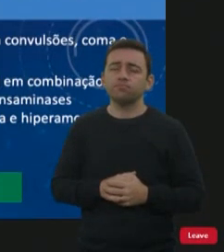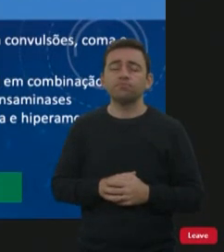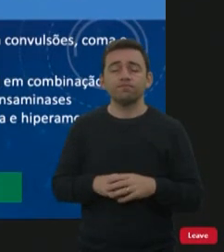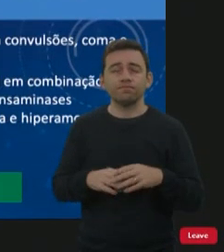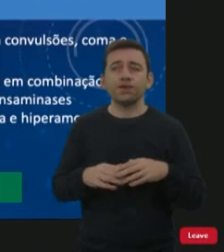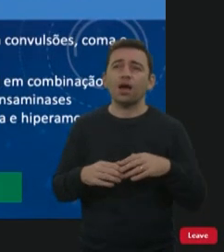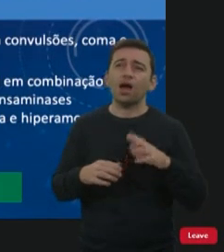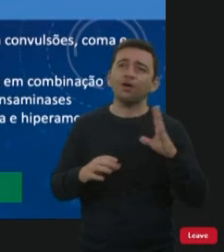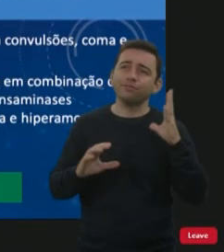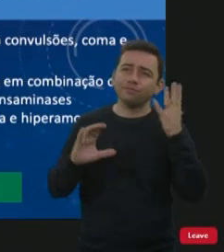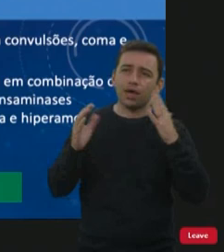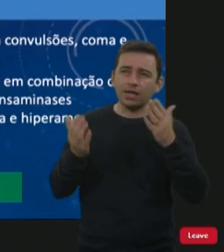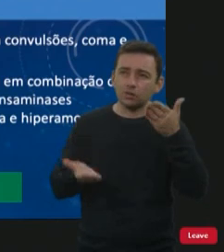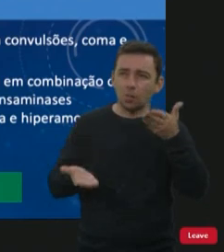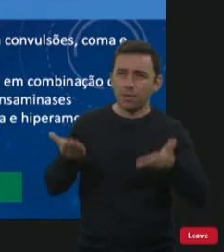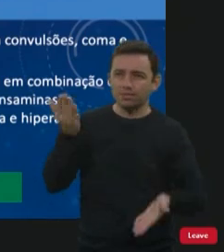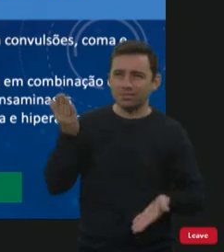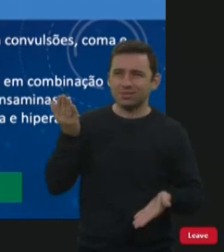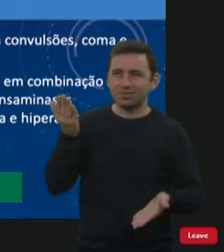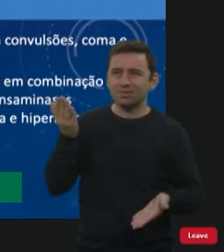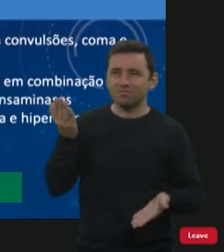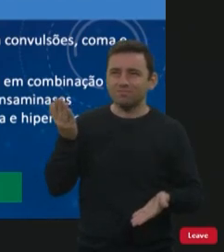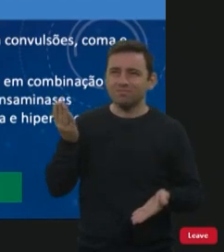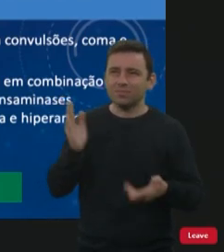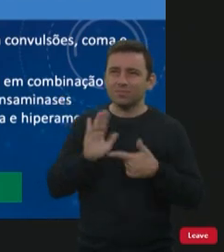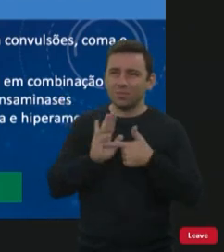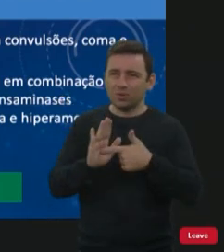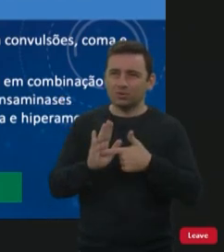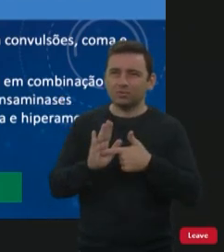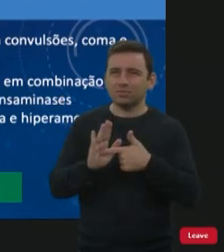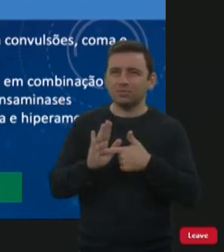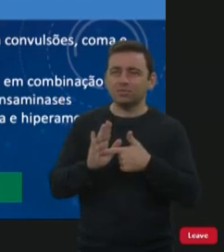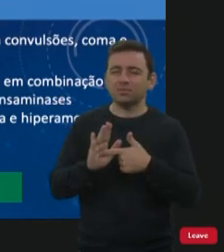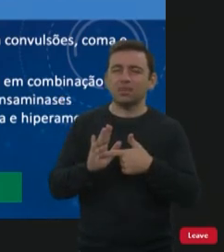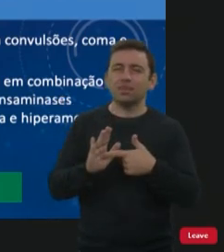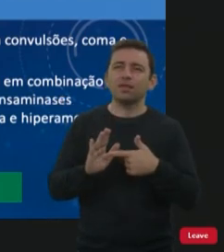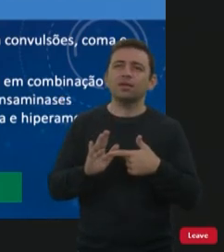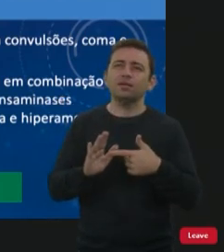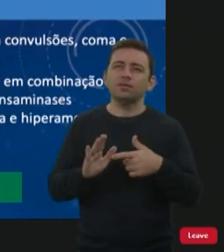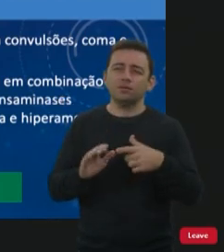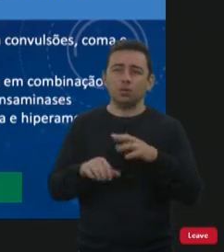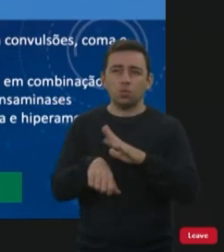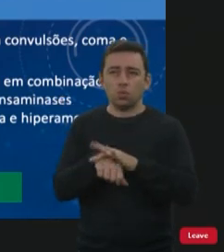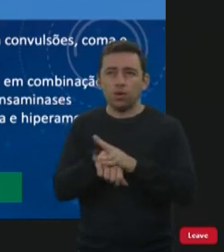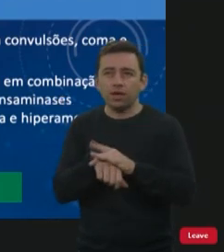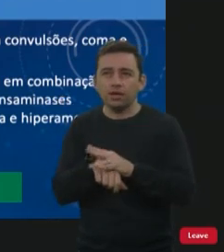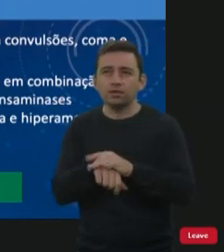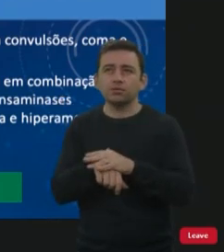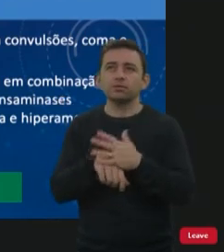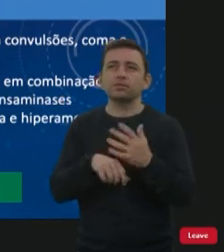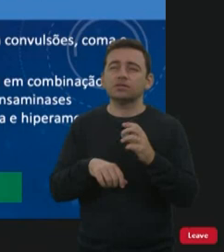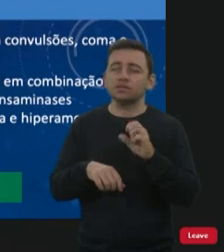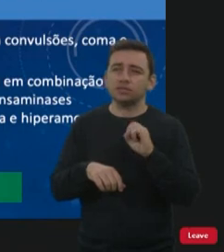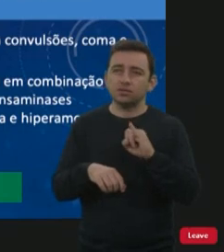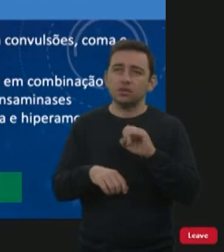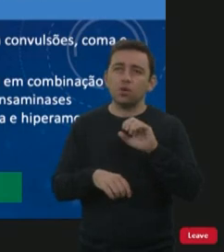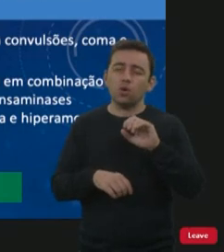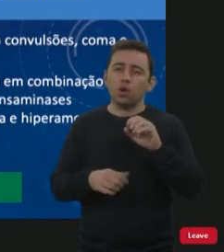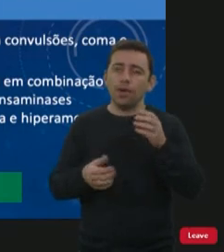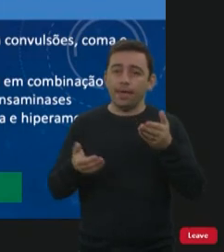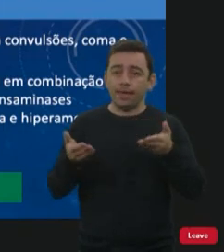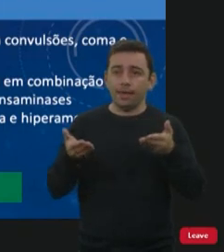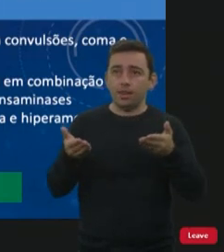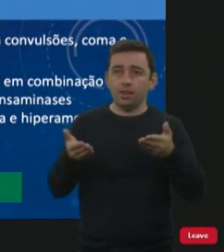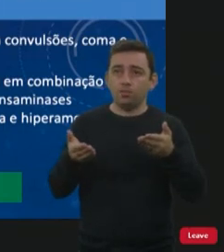a descompensação, né, a manifestação do quadro clínico dessa doença quando sai da homeostase, né, do equilíbrio normal do